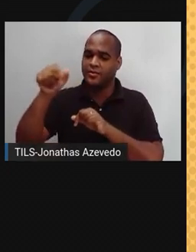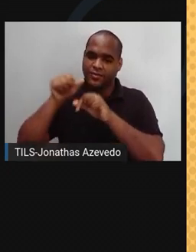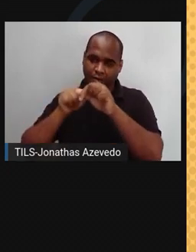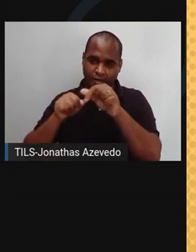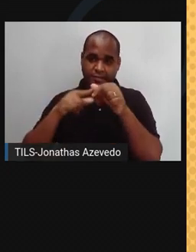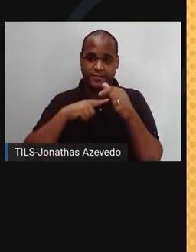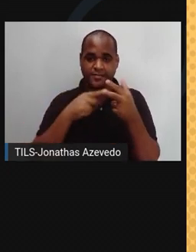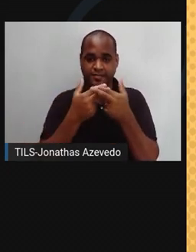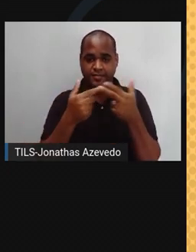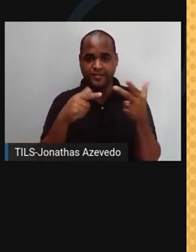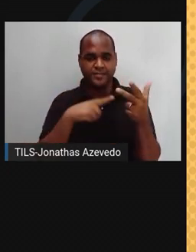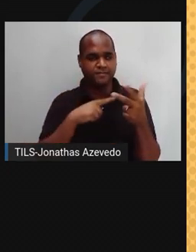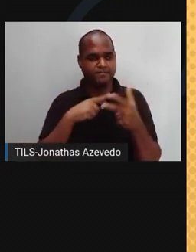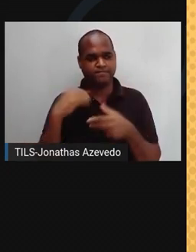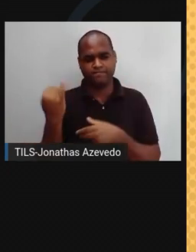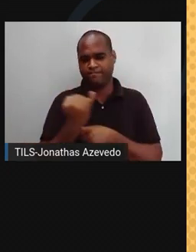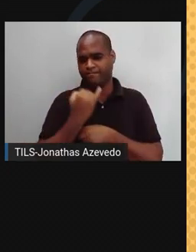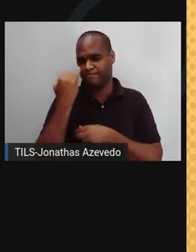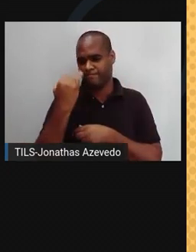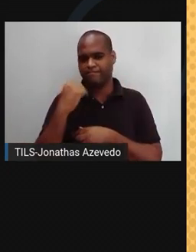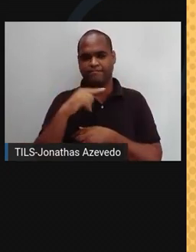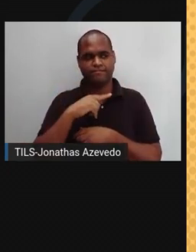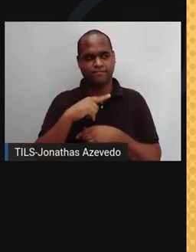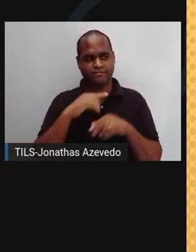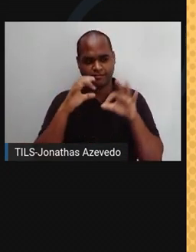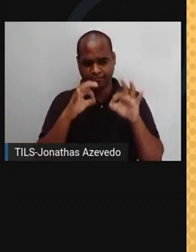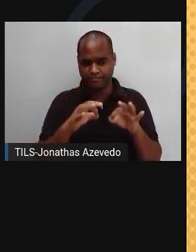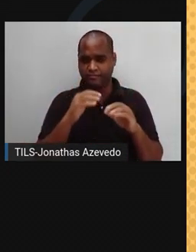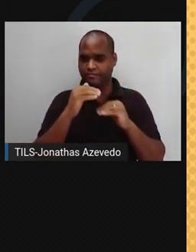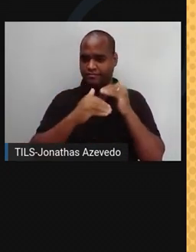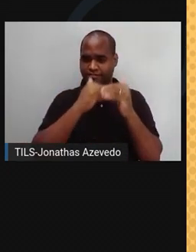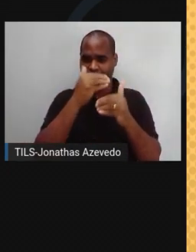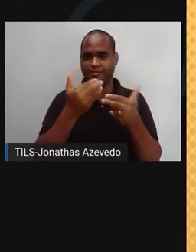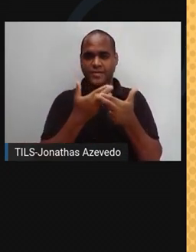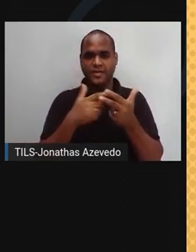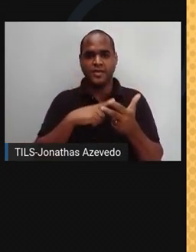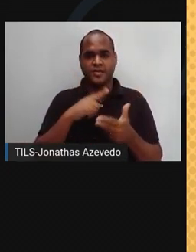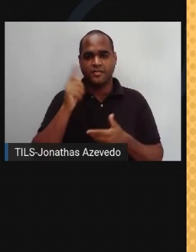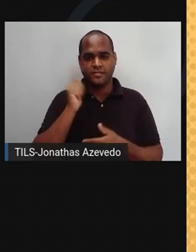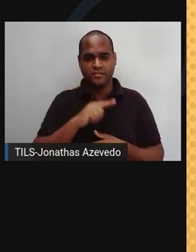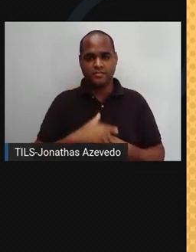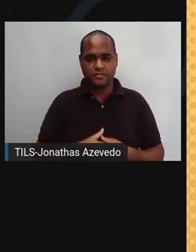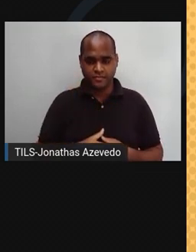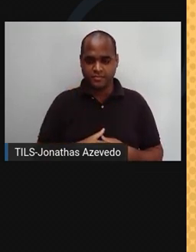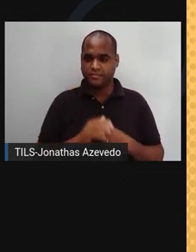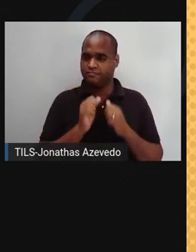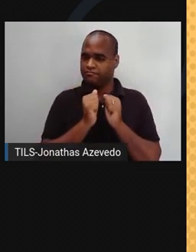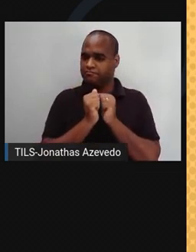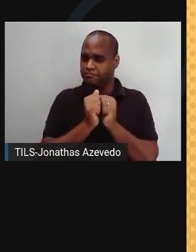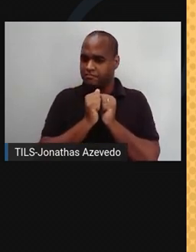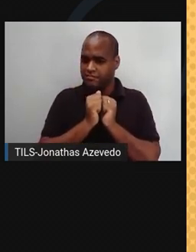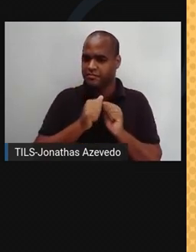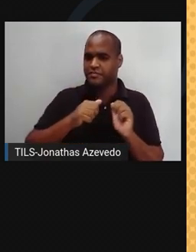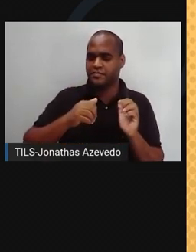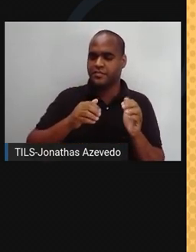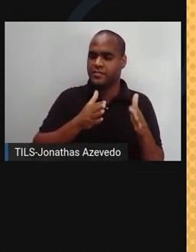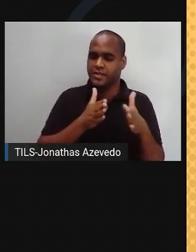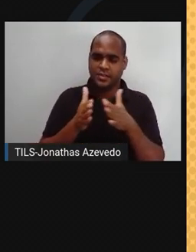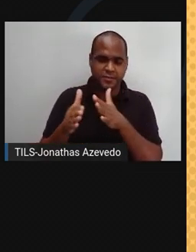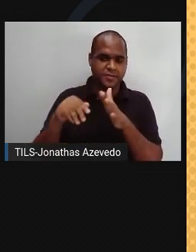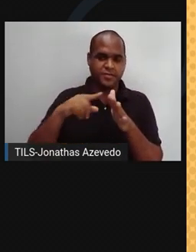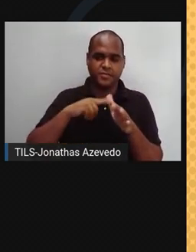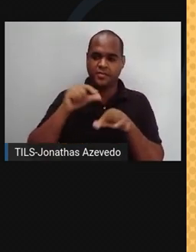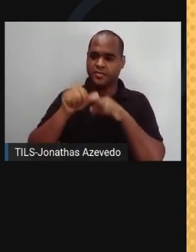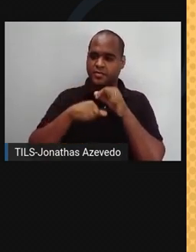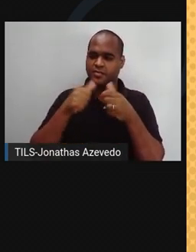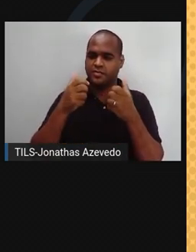estado físico são fundamentais para que ela faça este processo Eu imagino que temos um rio e durante um dia